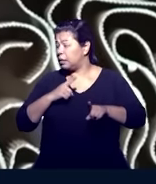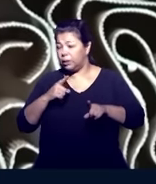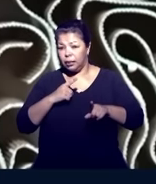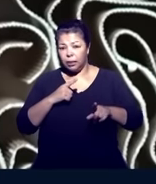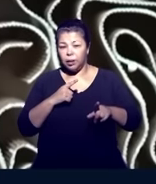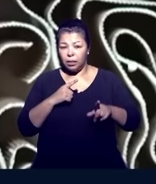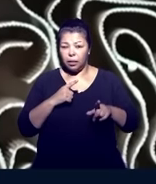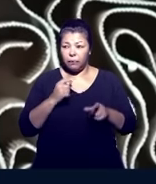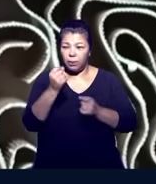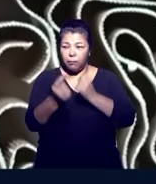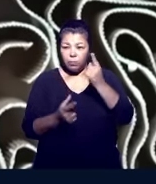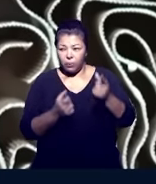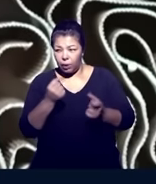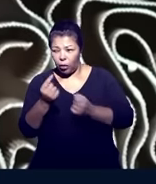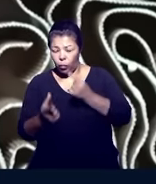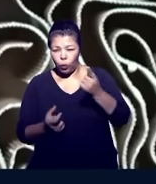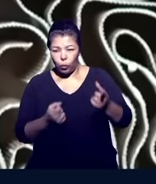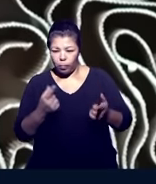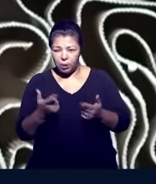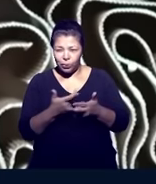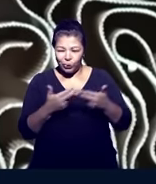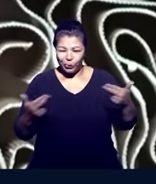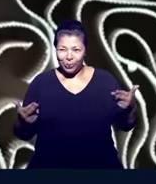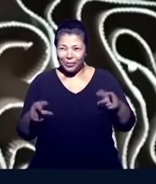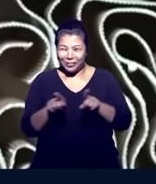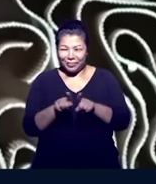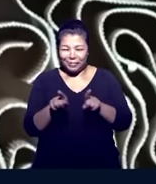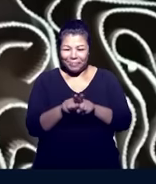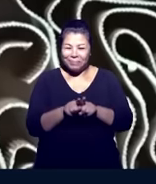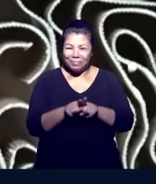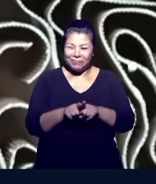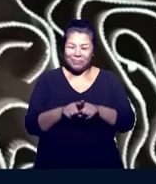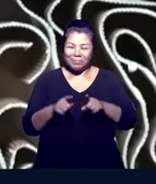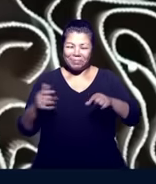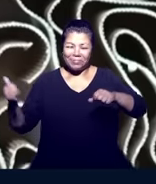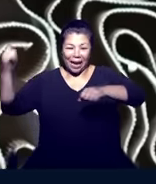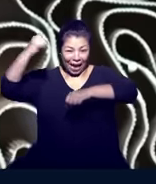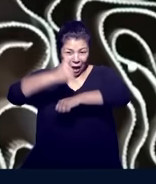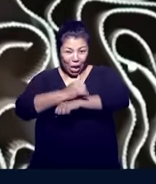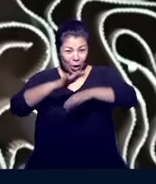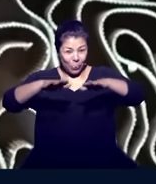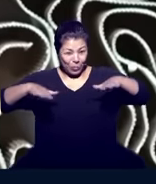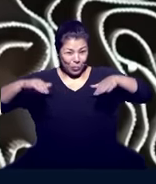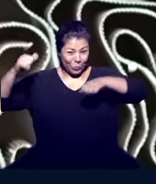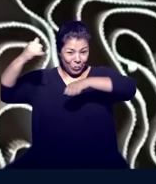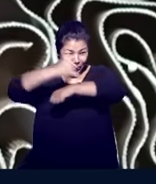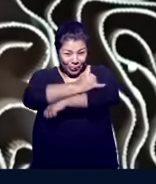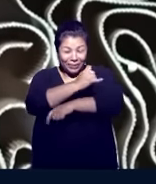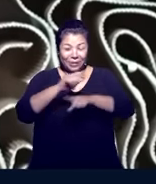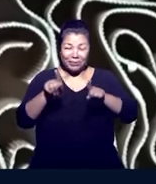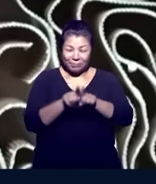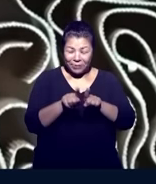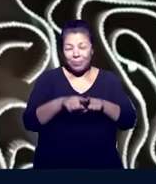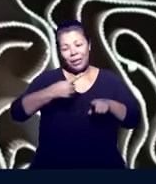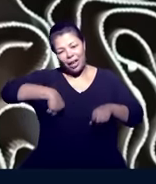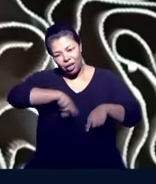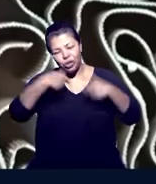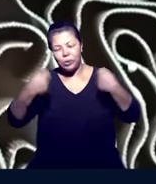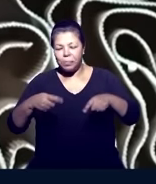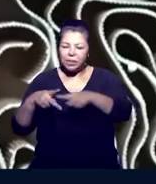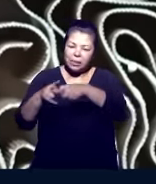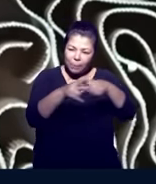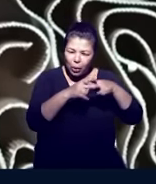ganharam a concessão por 30 anos e foi muito bom os aeroportos melhoraram a gente quer do setor público investimento em educação e saúde